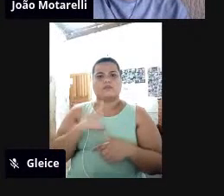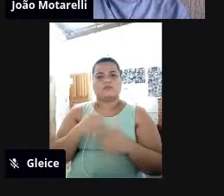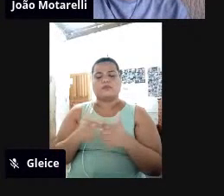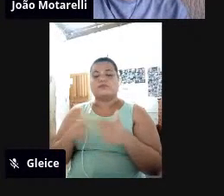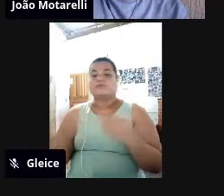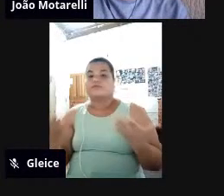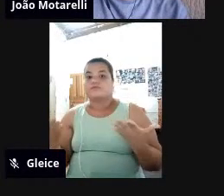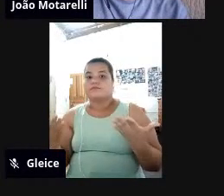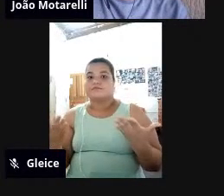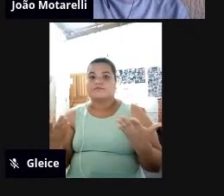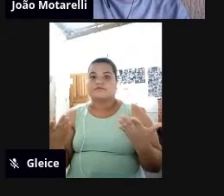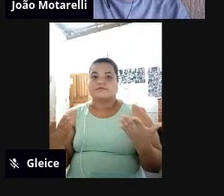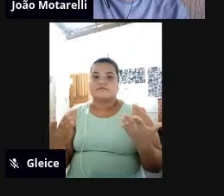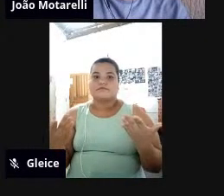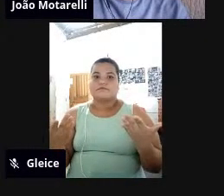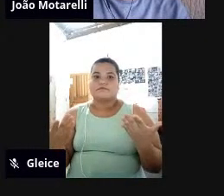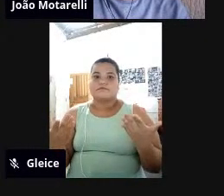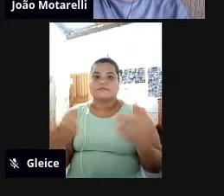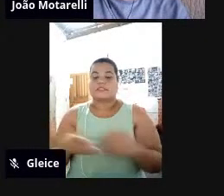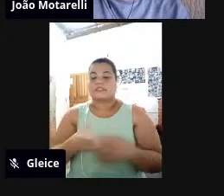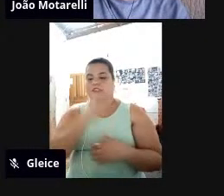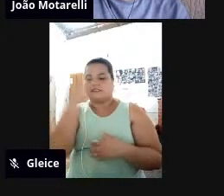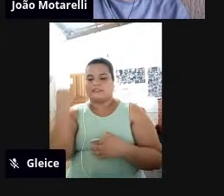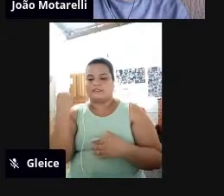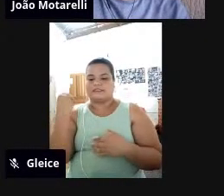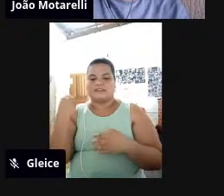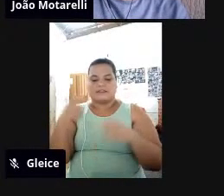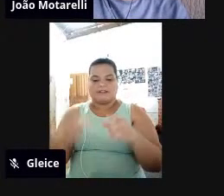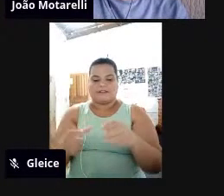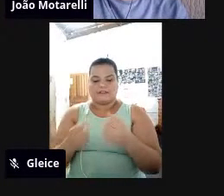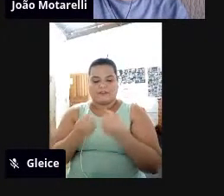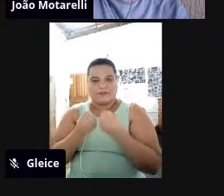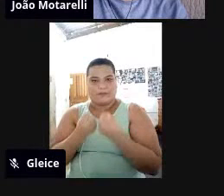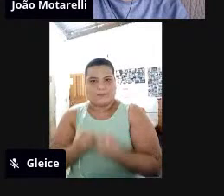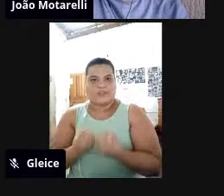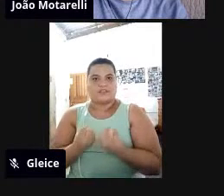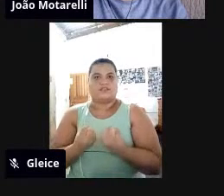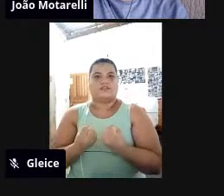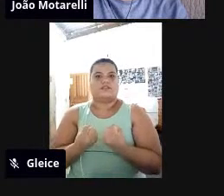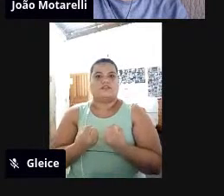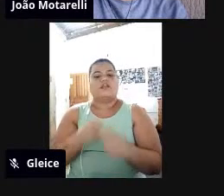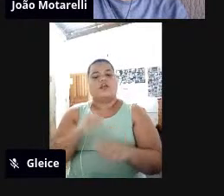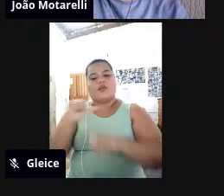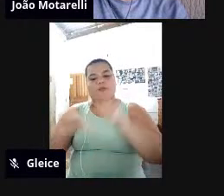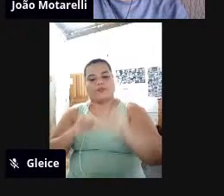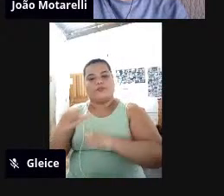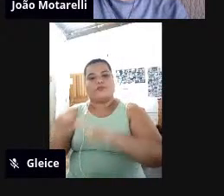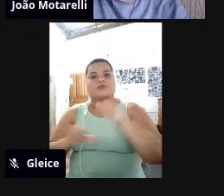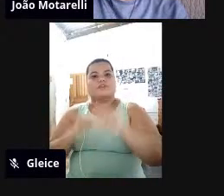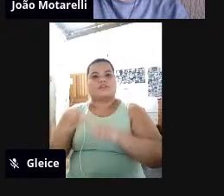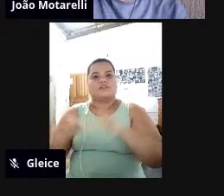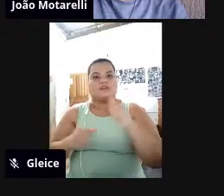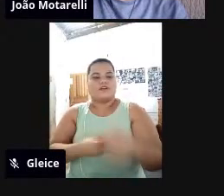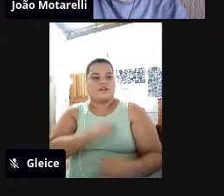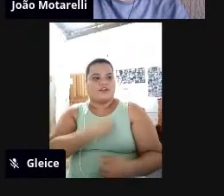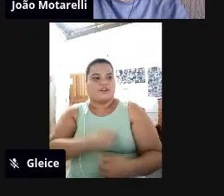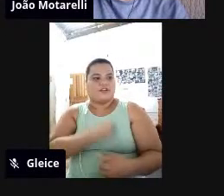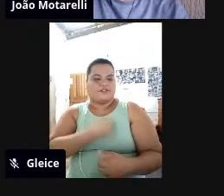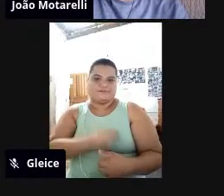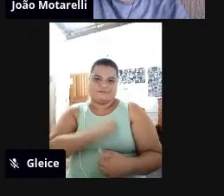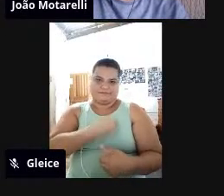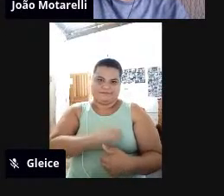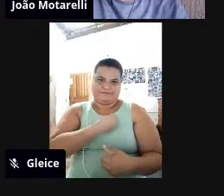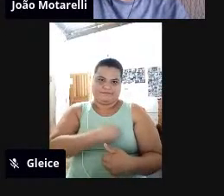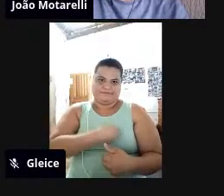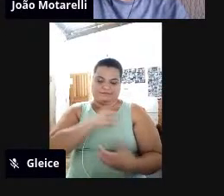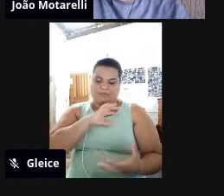Então, coloque menos foco na balança e mais nas mudanças de composição corporal, no estilo de vida e no controle do estresse e boas escolhas alimentares, compreendendo o progresso